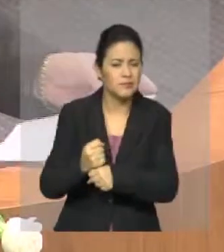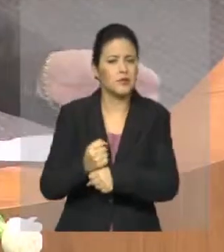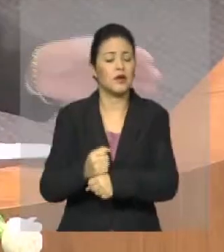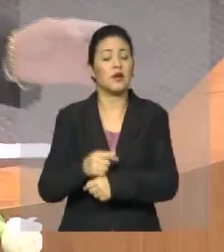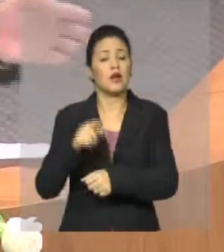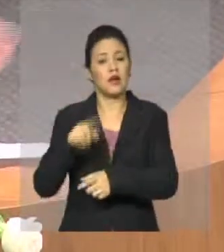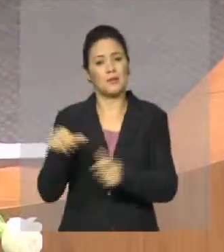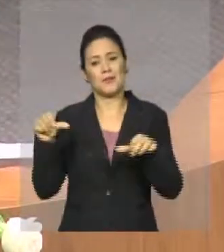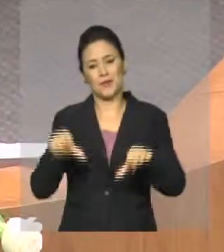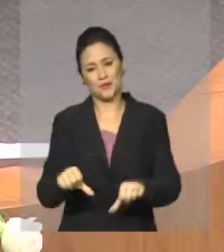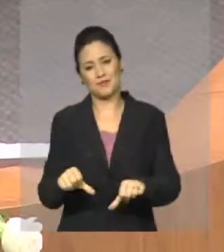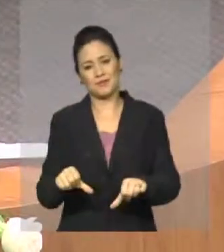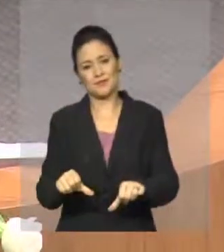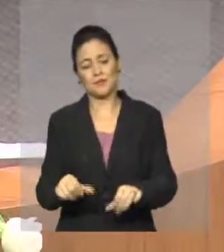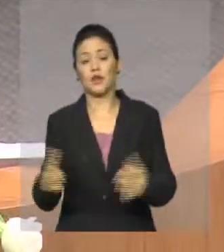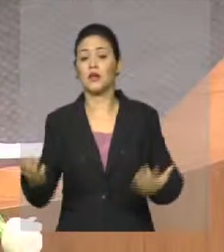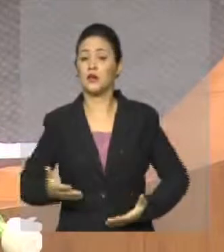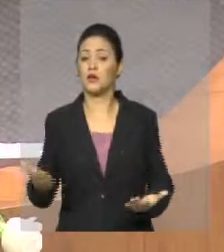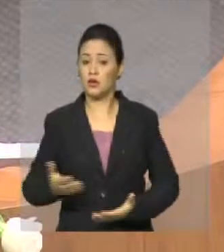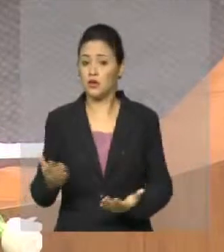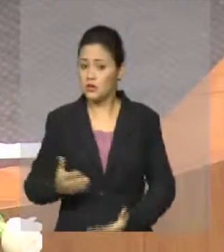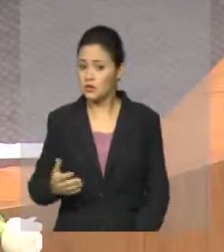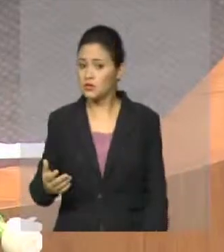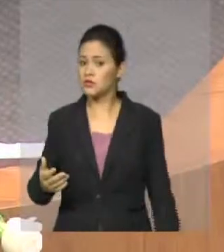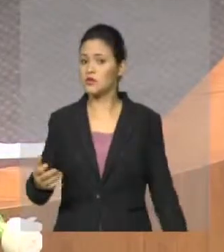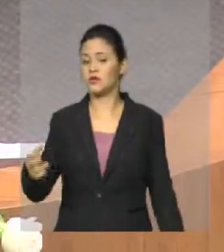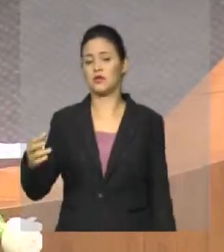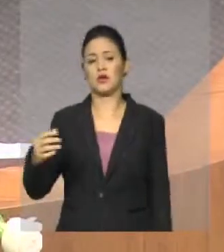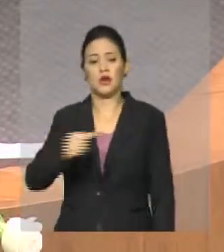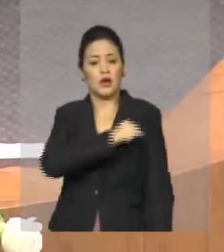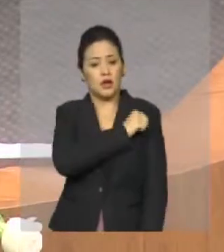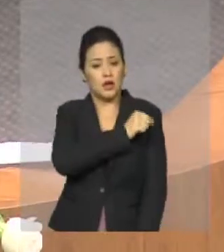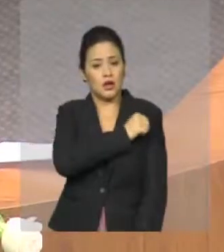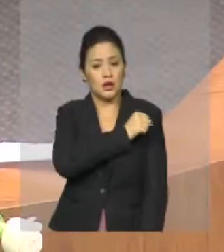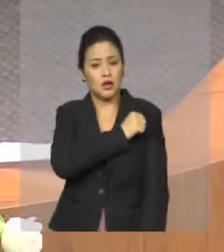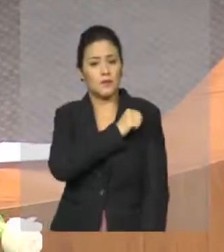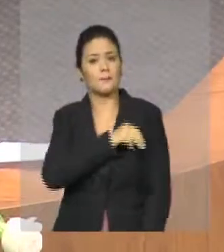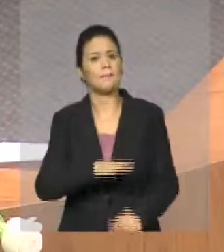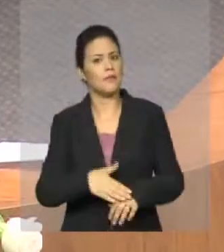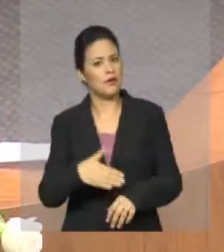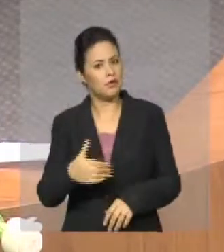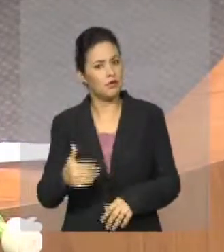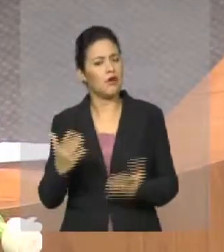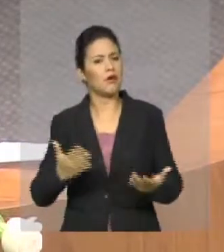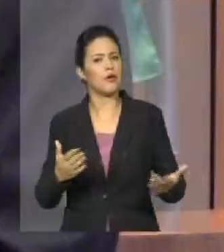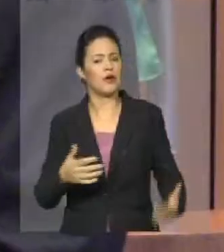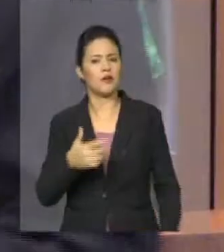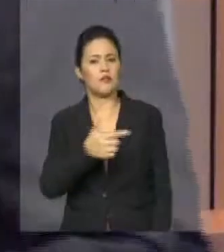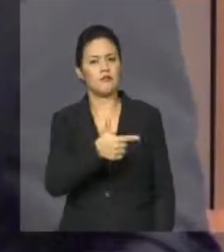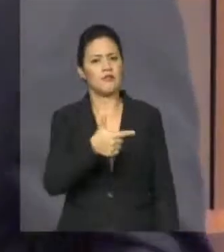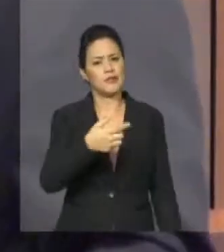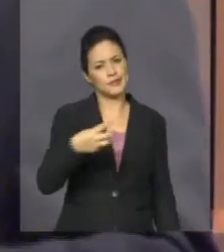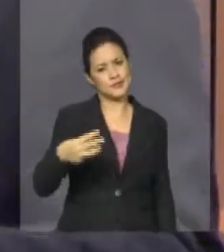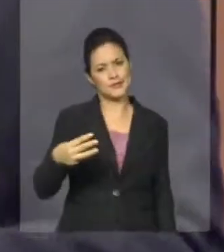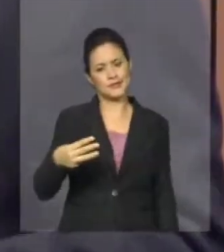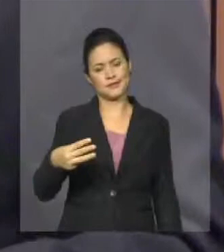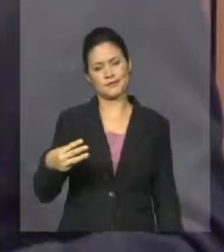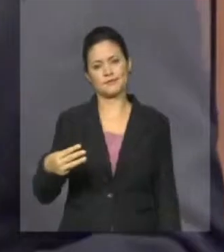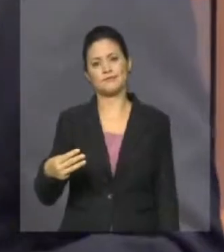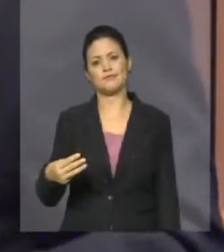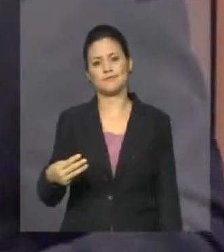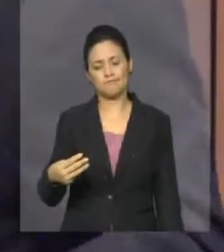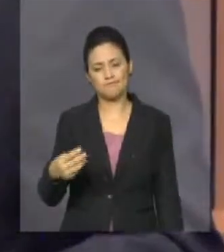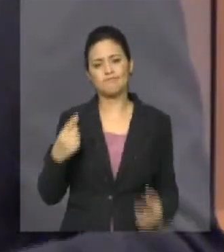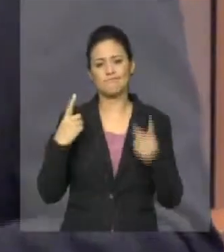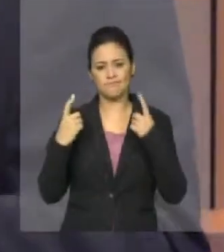Hoje, Rio de Janeiro se encontra numa situação privilegiada, 23º, e São Paulo é o